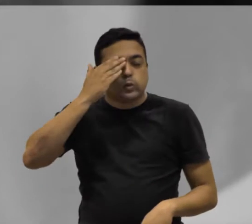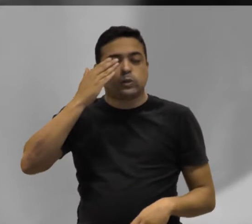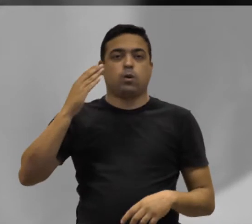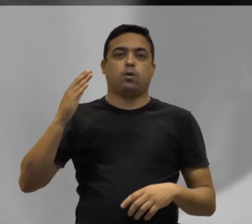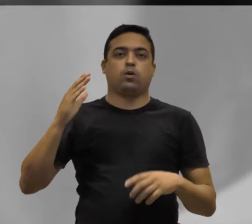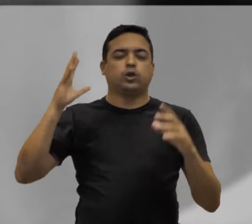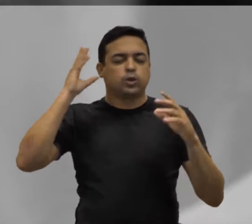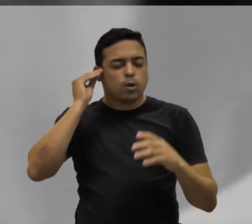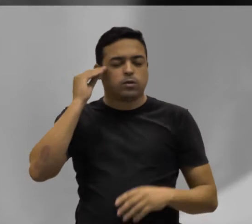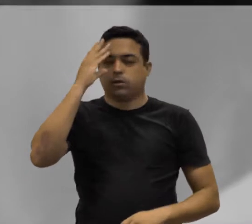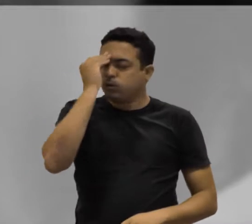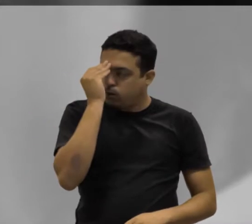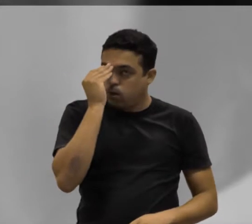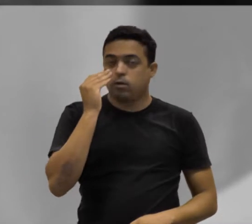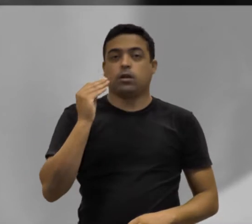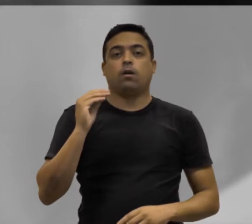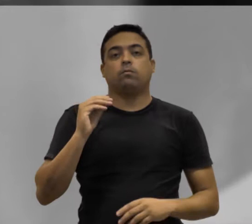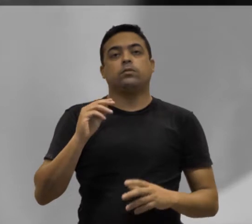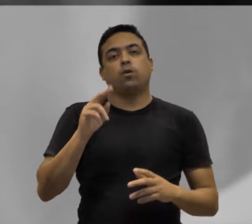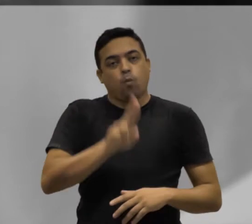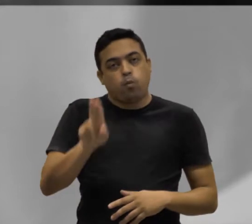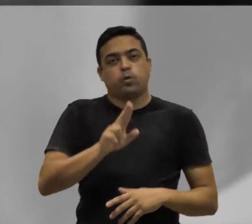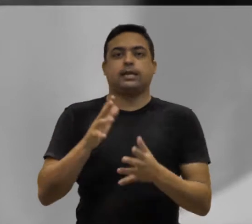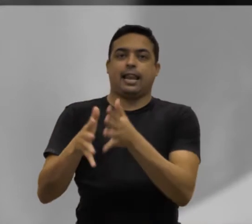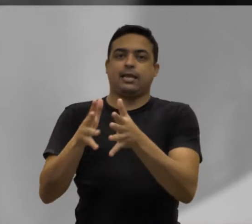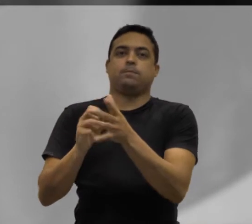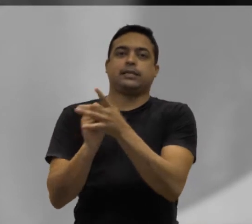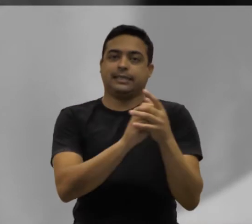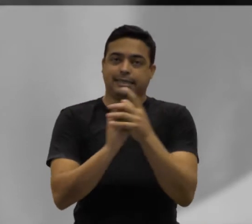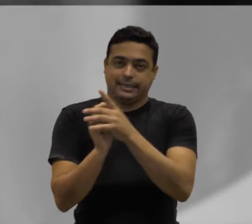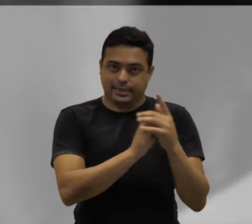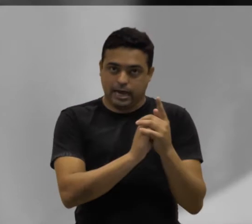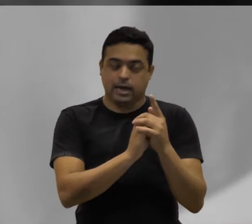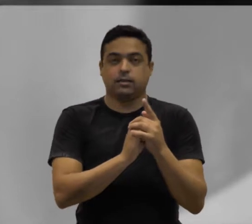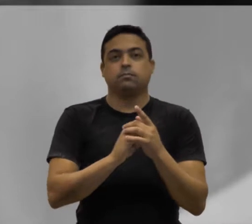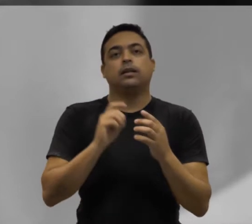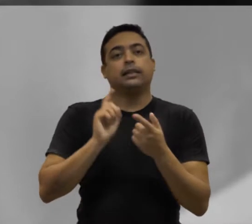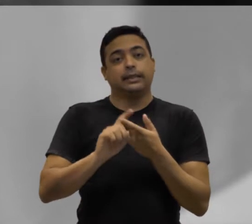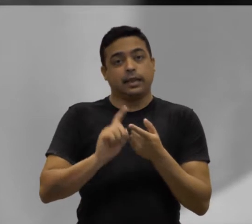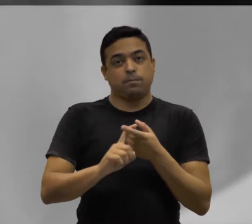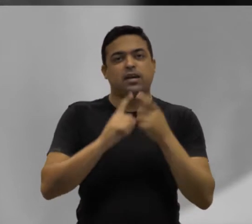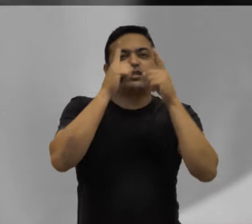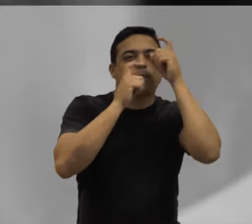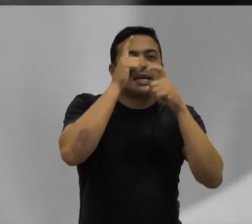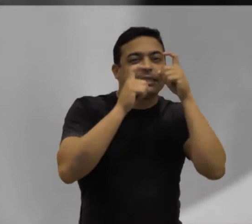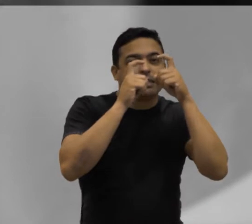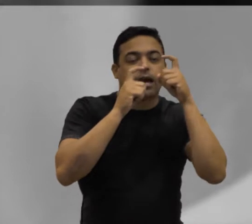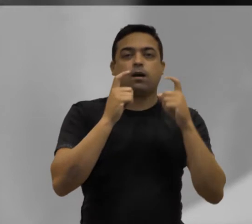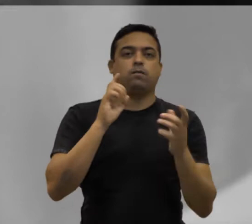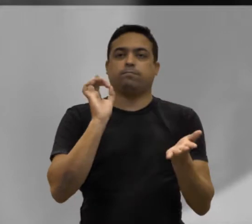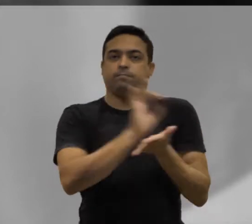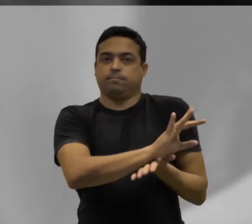perda total ou significativa da visão utilizam a Libras tátil e desconsideram a expressão